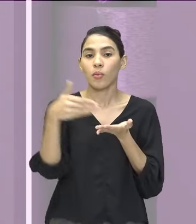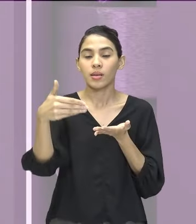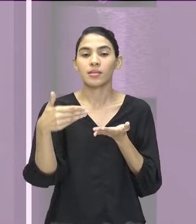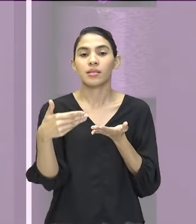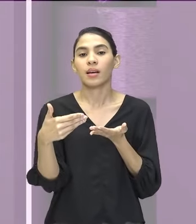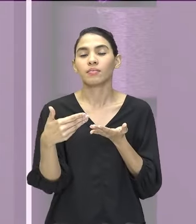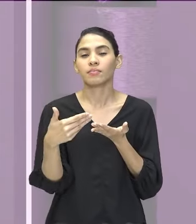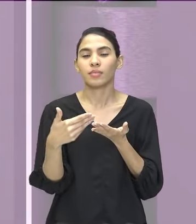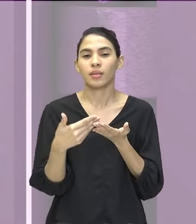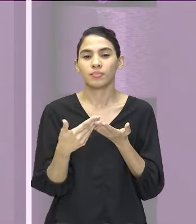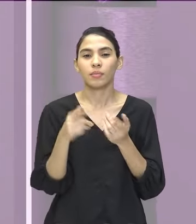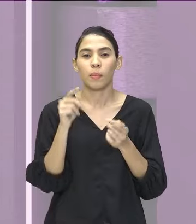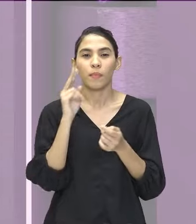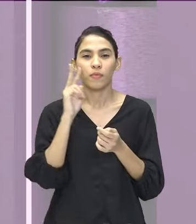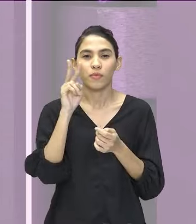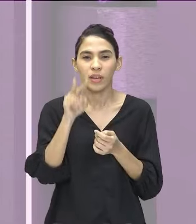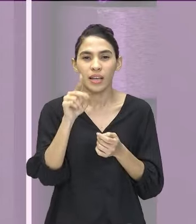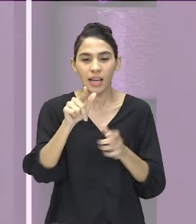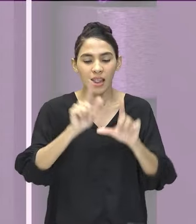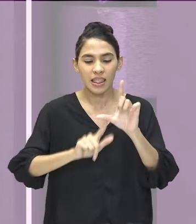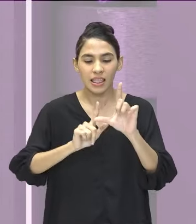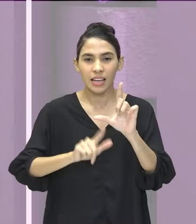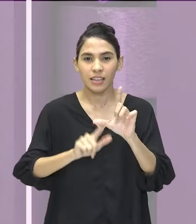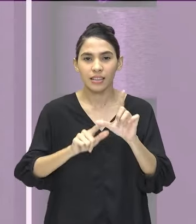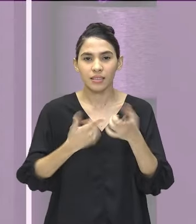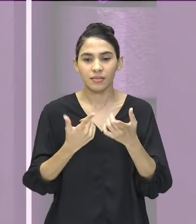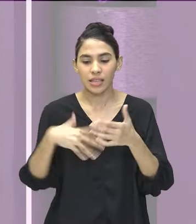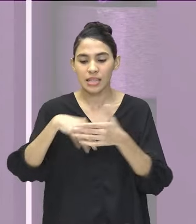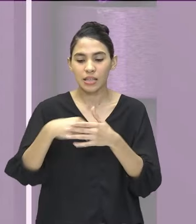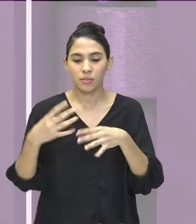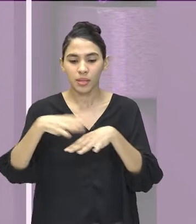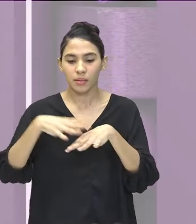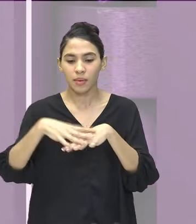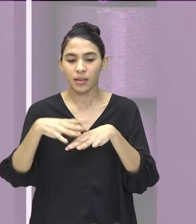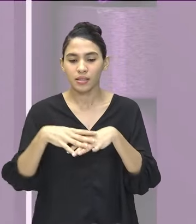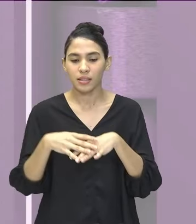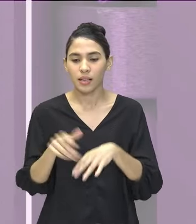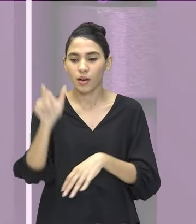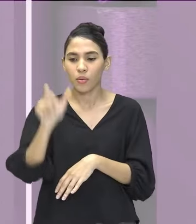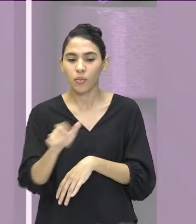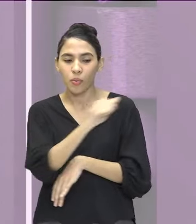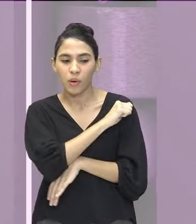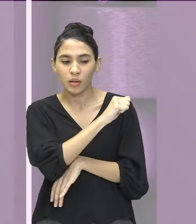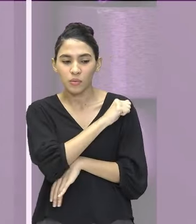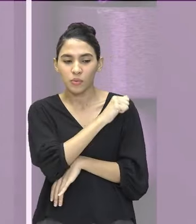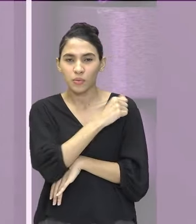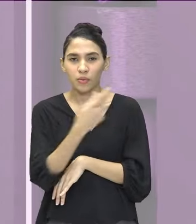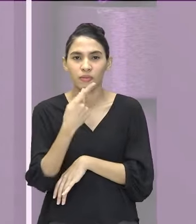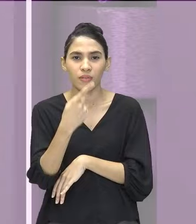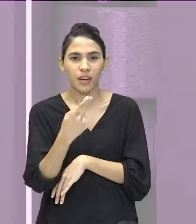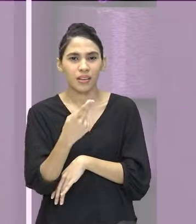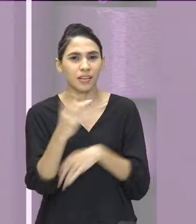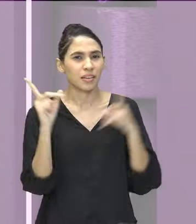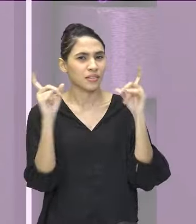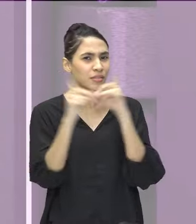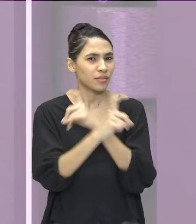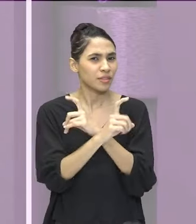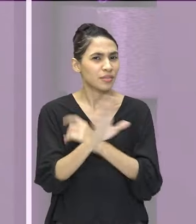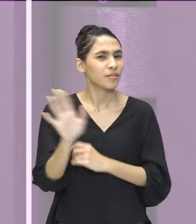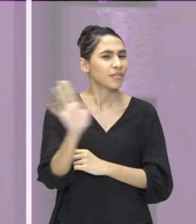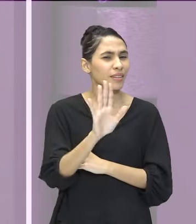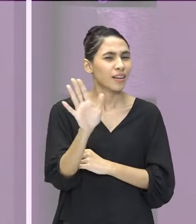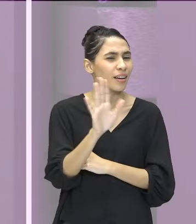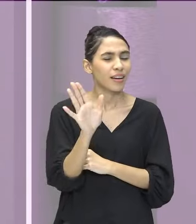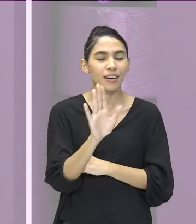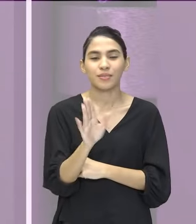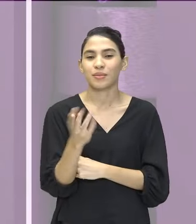as letras na matemática. Qual é o primeiro pensamento enquanto alunos? Vai ficar tudo muito difícil. Não vai não, é só lenda. Quando a